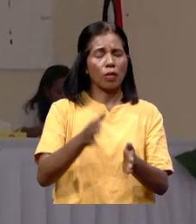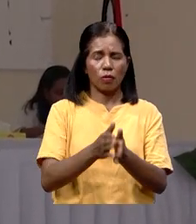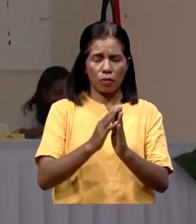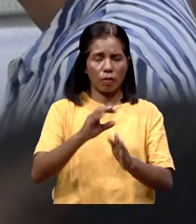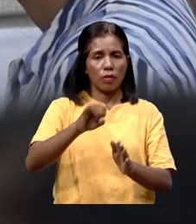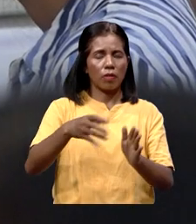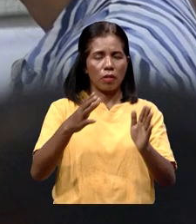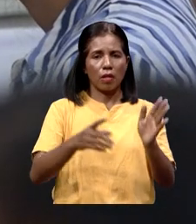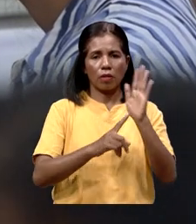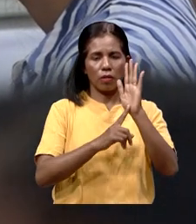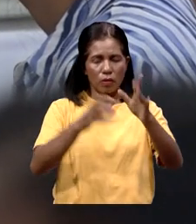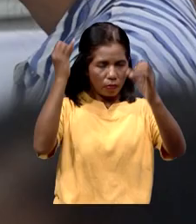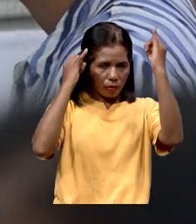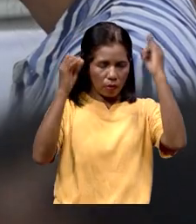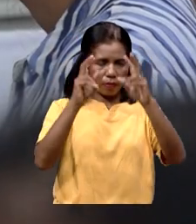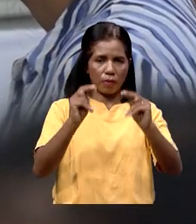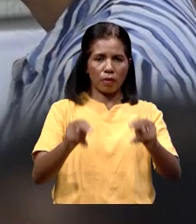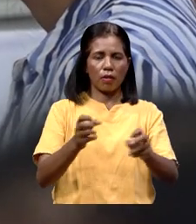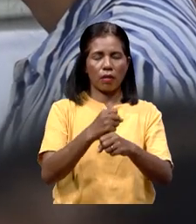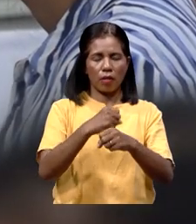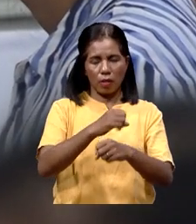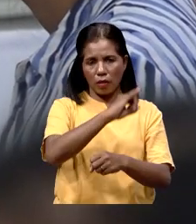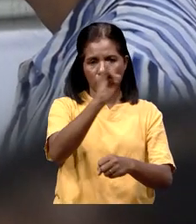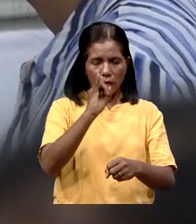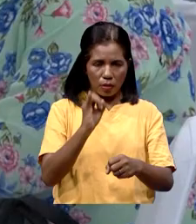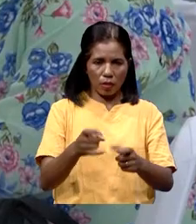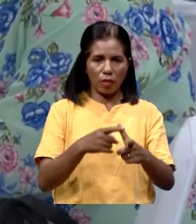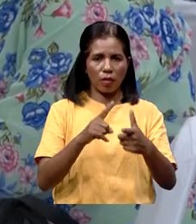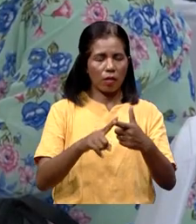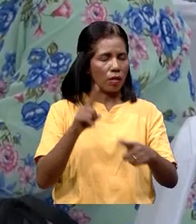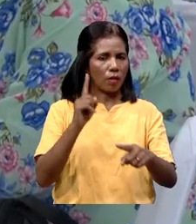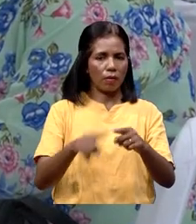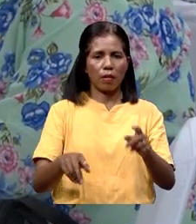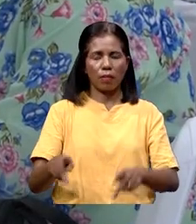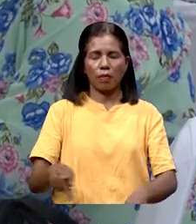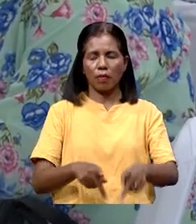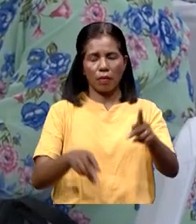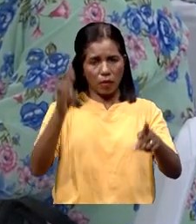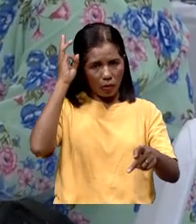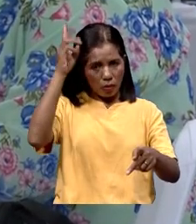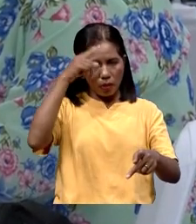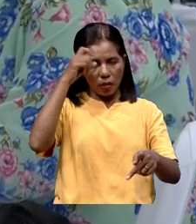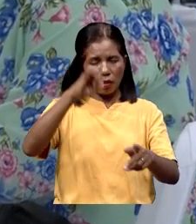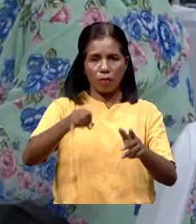antes atu fosa informação precisa halo uluk investigação nune labele halo público duvida tamba